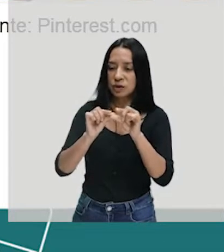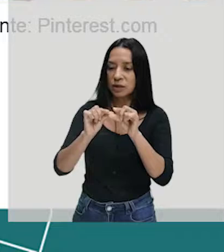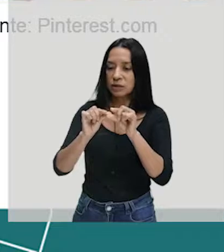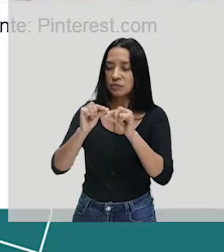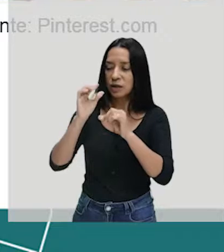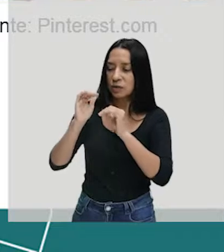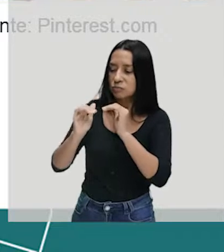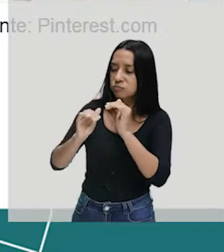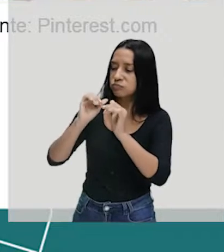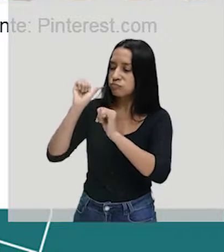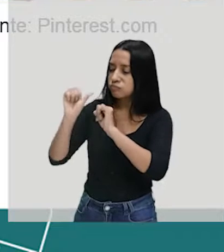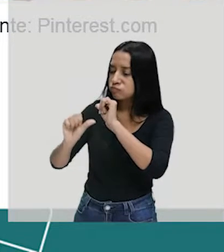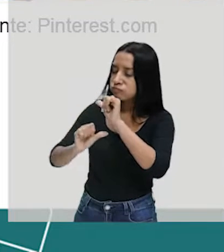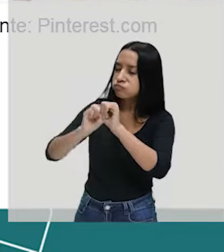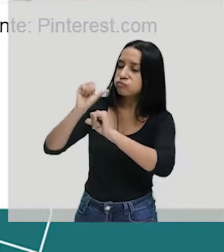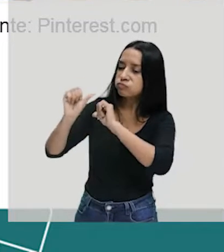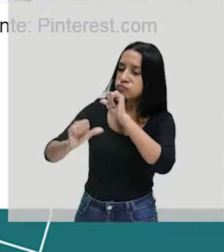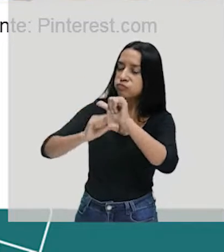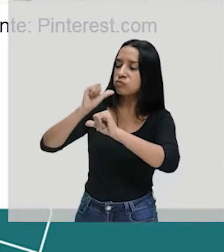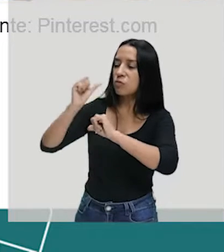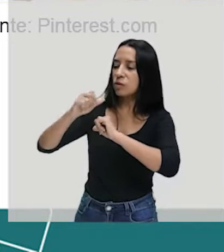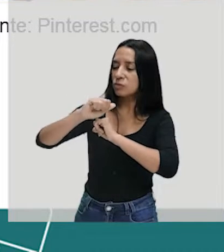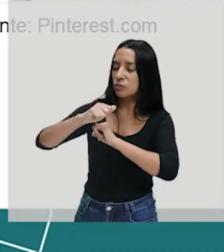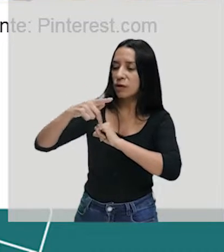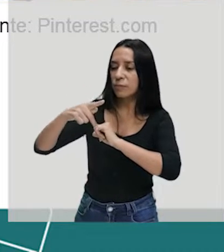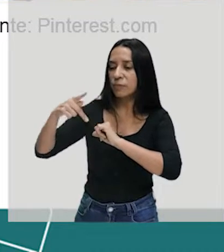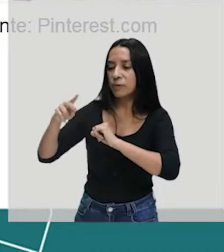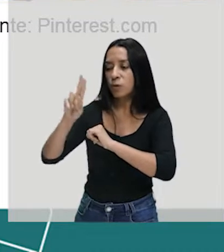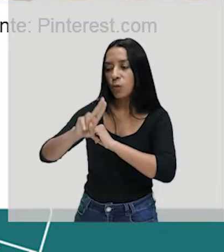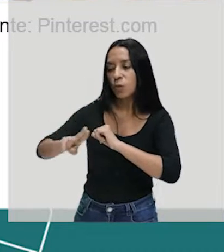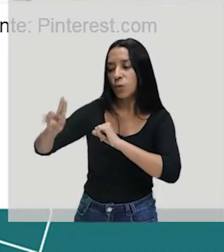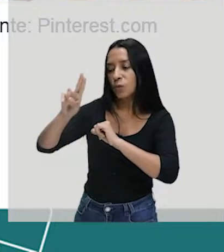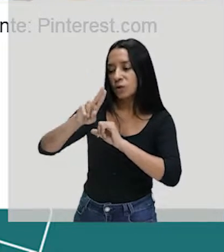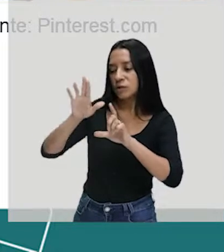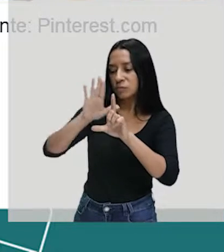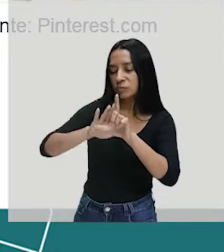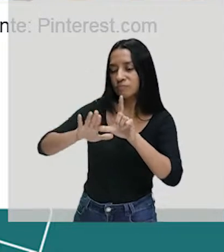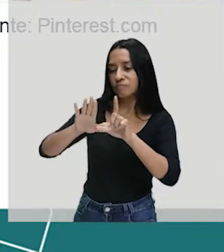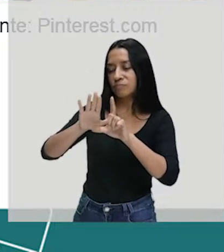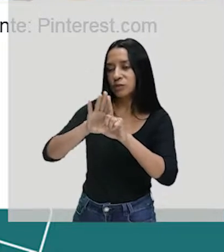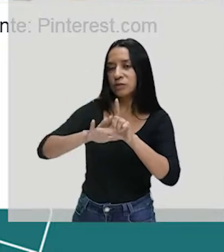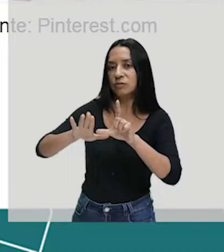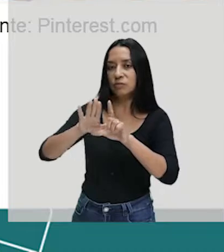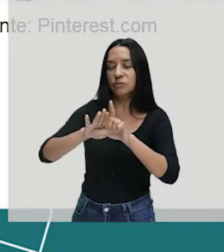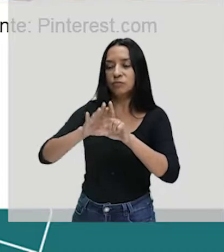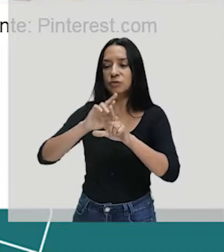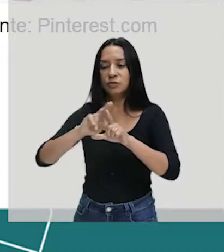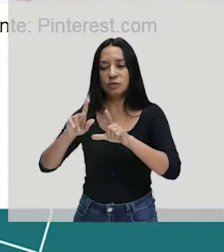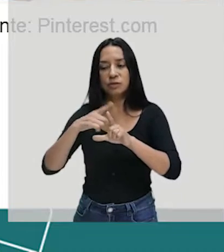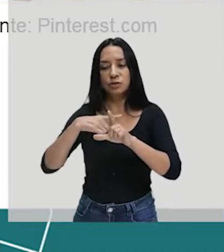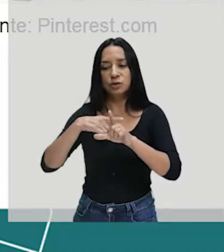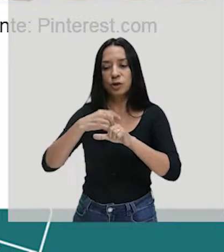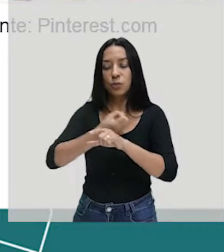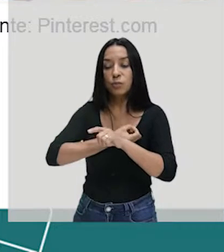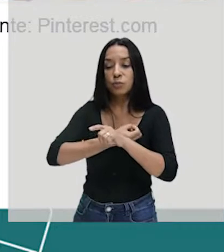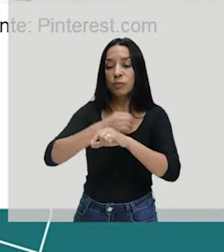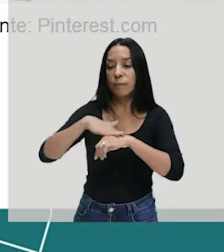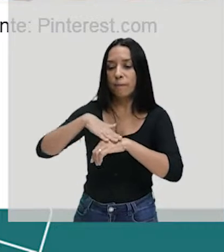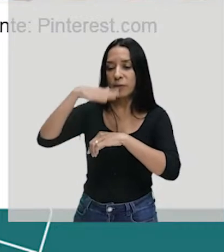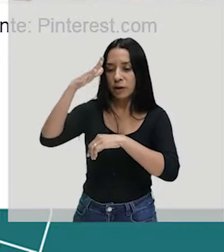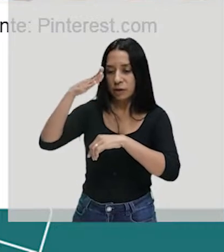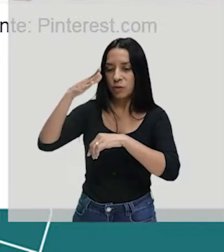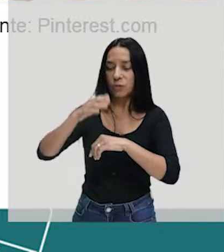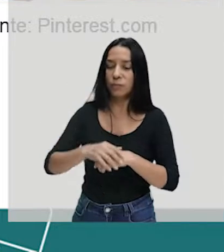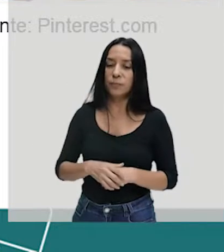você vai atualizando um aplicativo usando uma plataforma diferente você vê que tem o número maior de opções desses caracteres